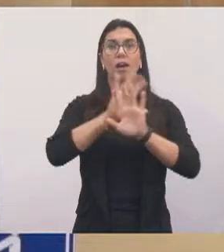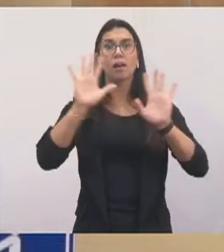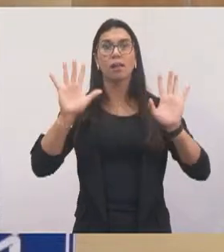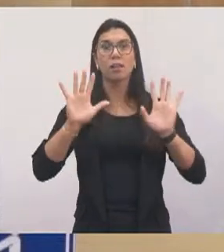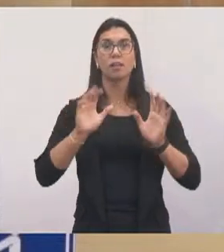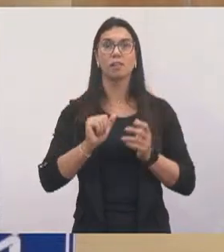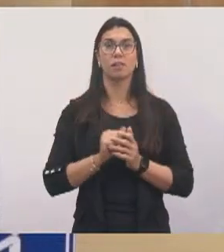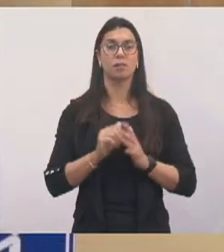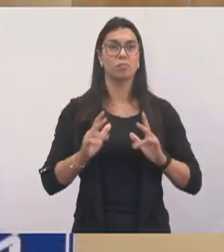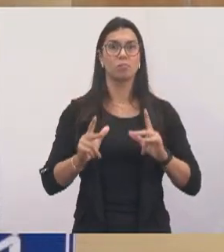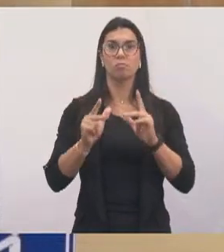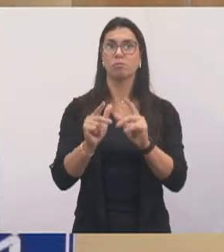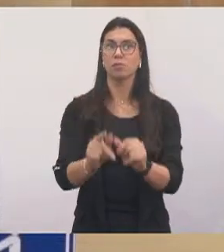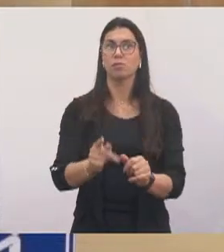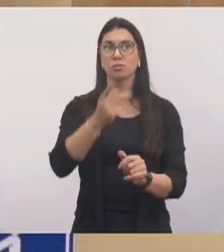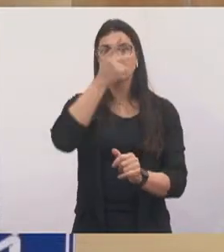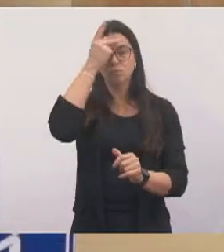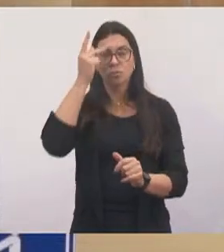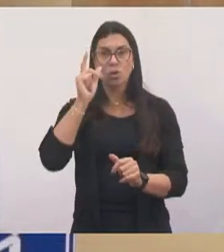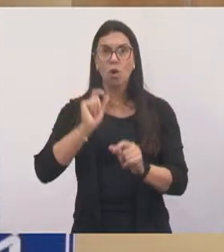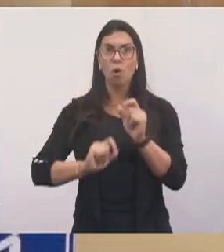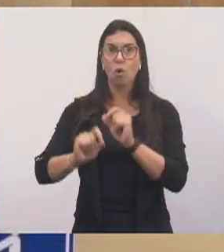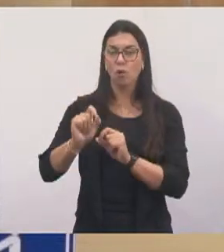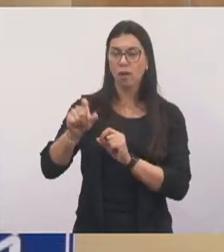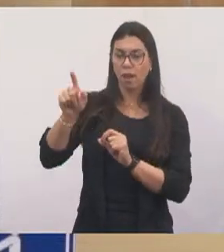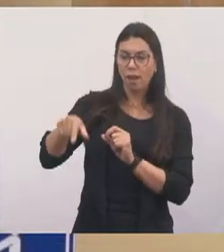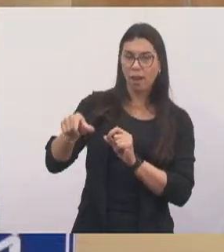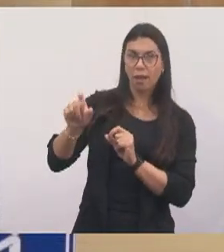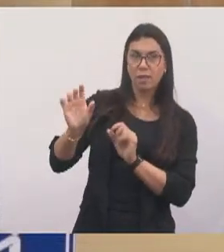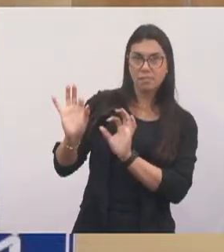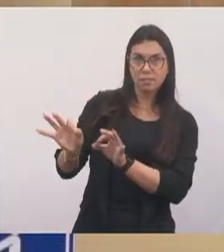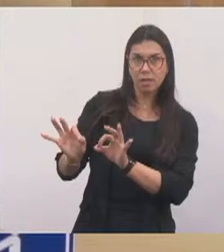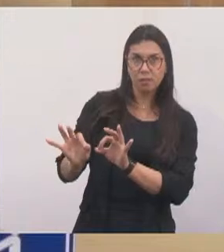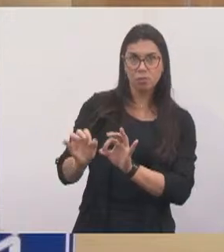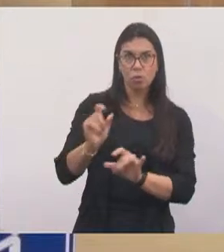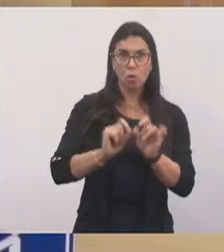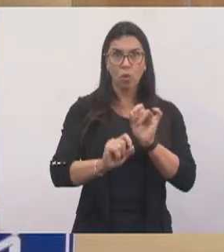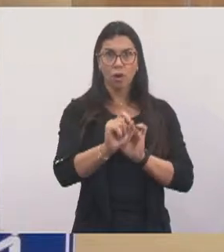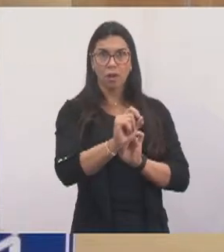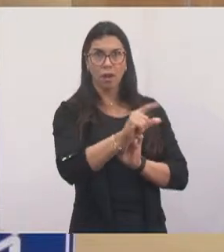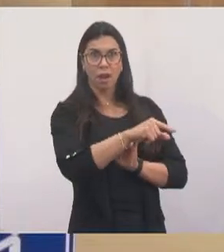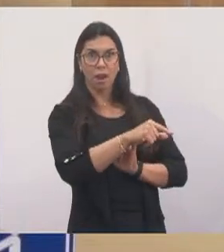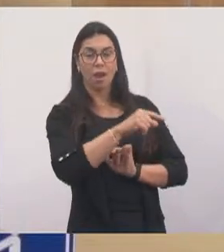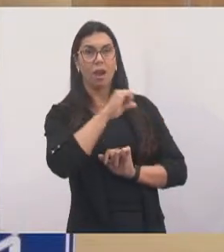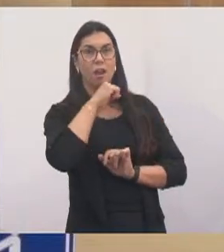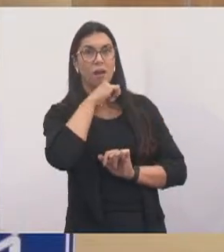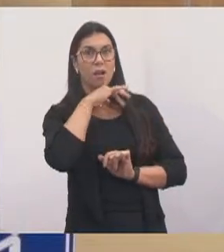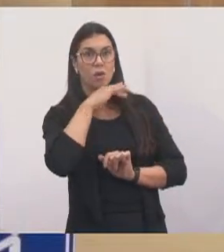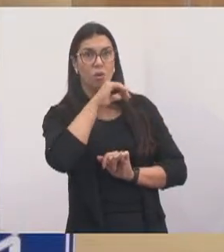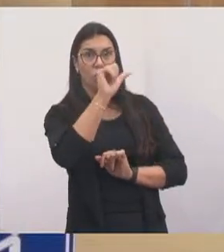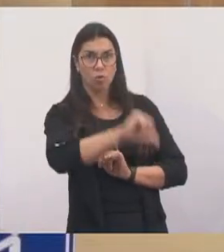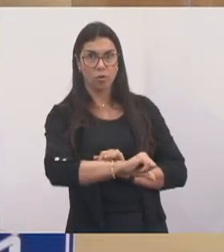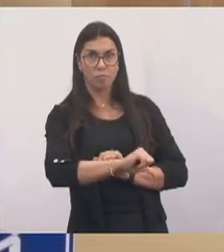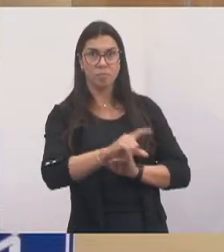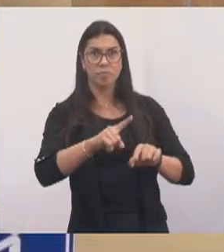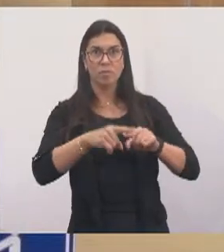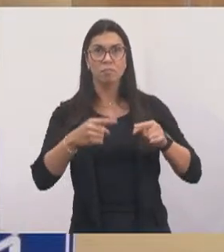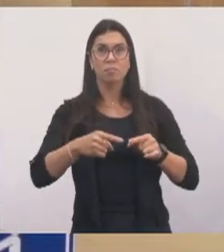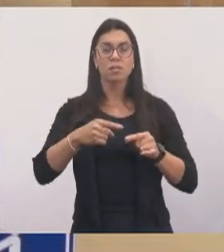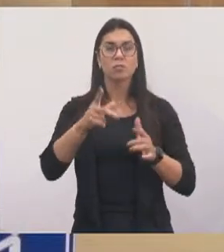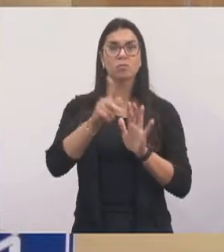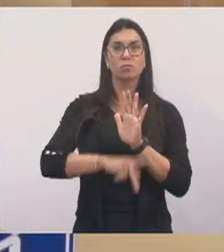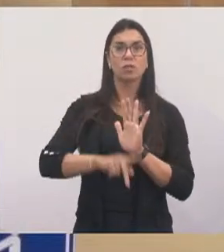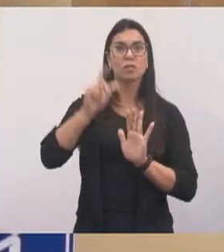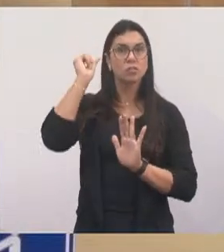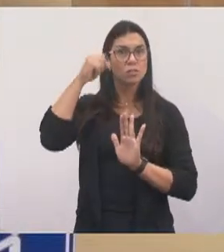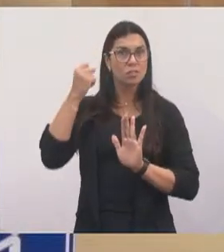mundo o que é certo, o que é errado, o que é bom, o que não é tão bom. E o projeto da vereadora